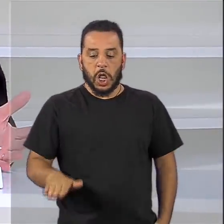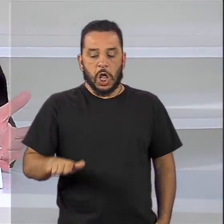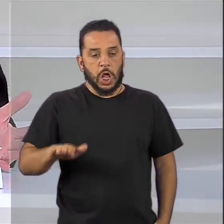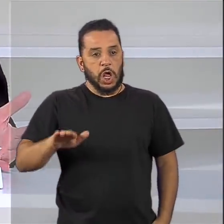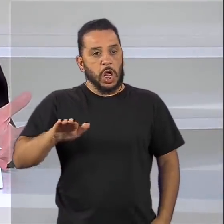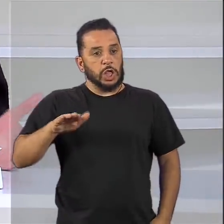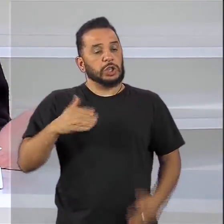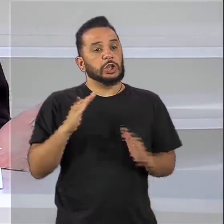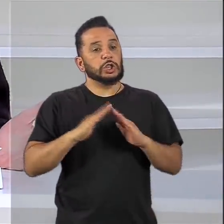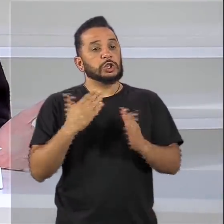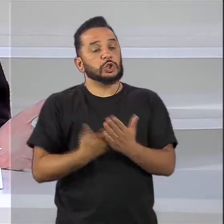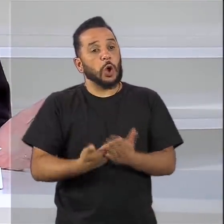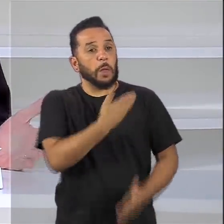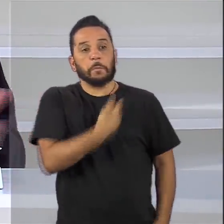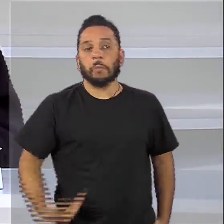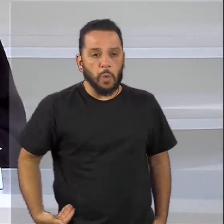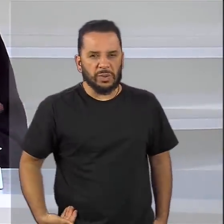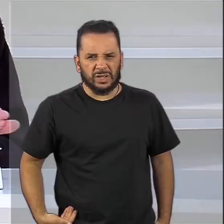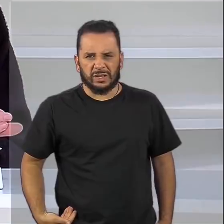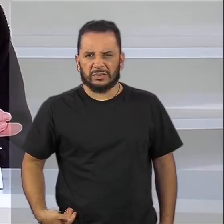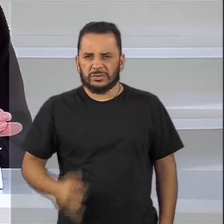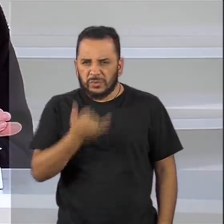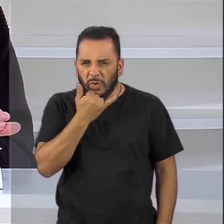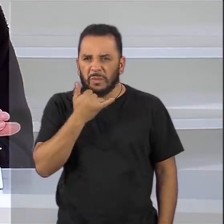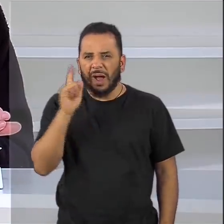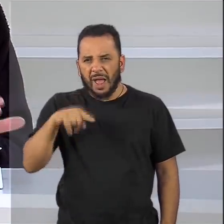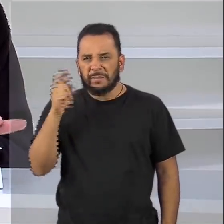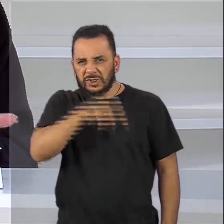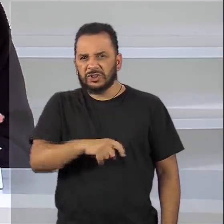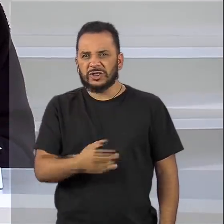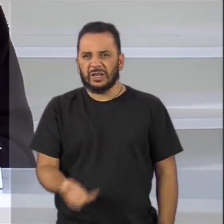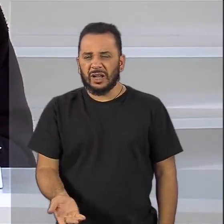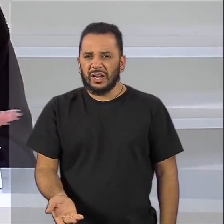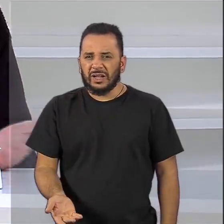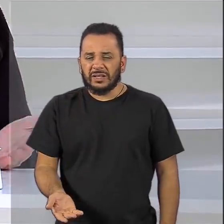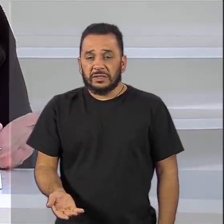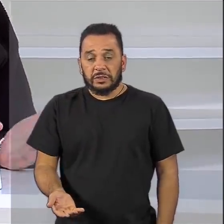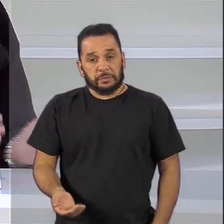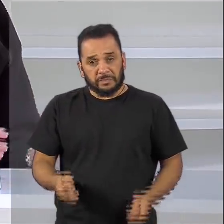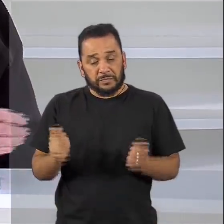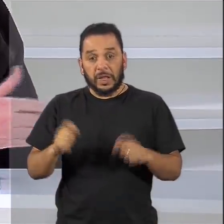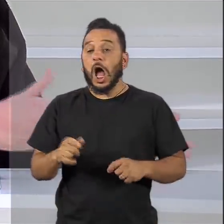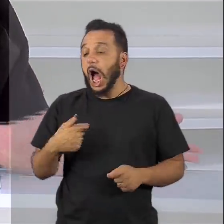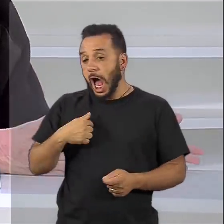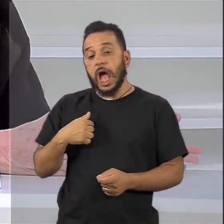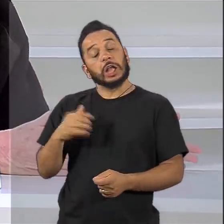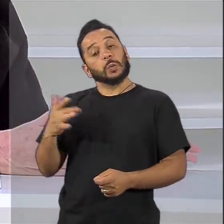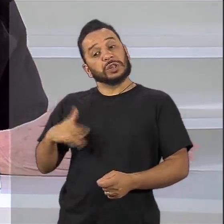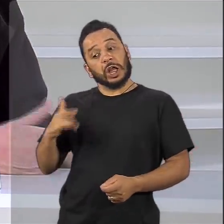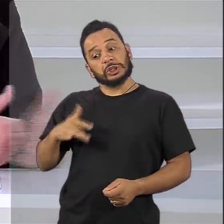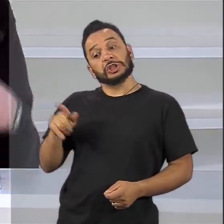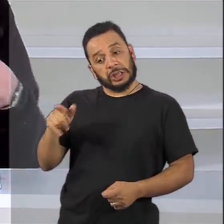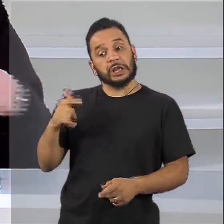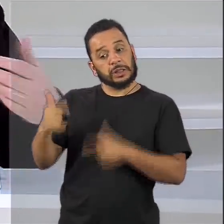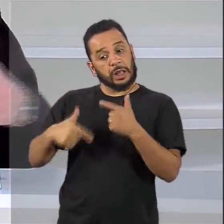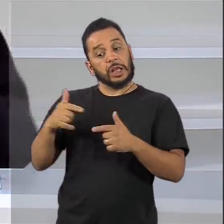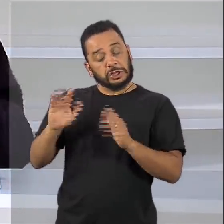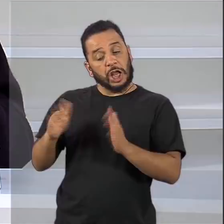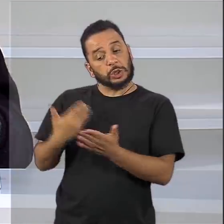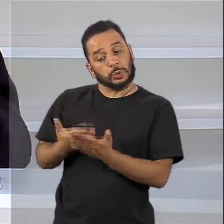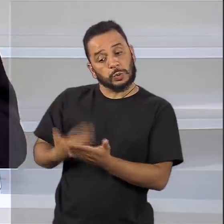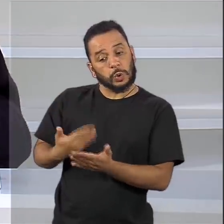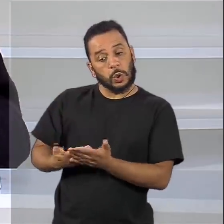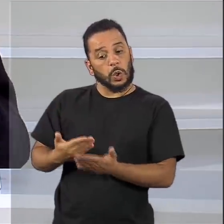o que resolve isso? Você acha que inibe alguém de ser presidente da República o fato de estudar em escola pública, escola particular? Não faz a